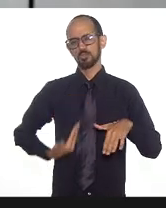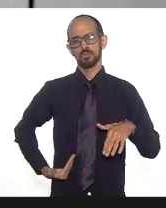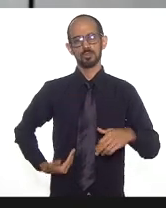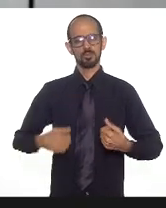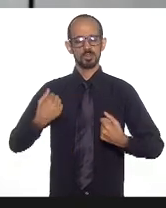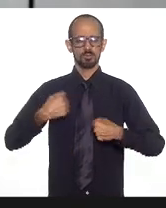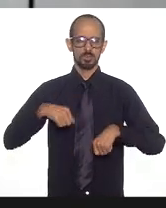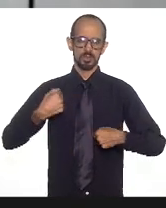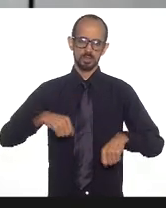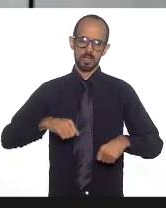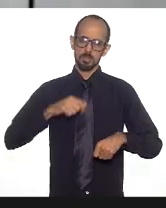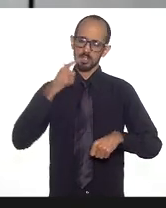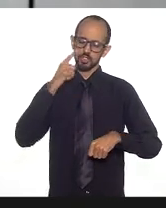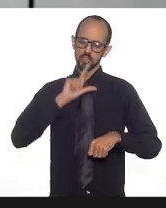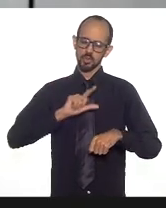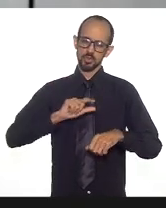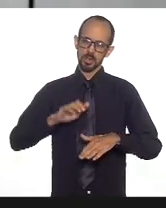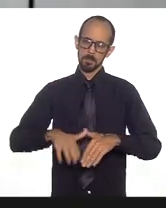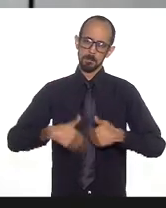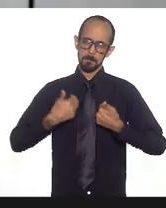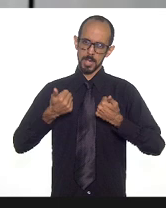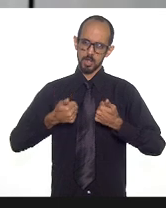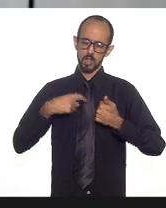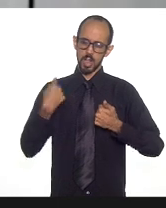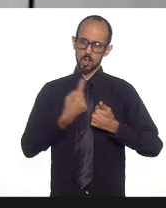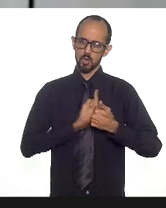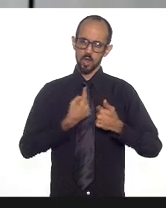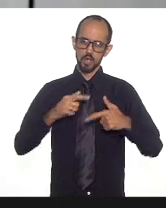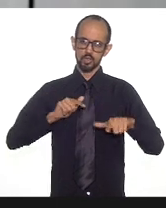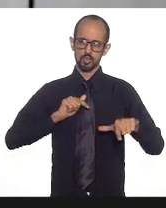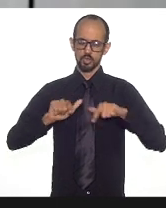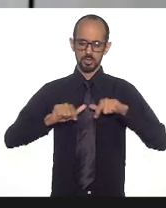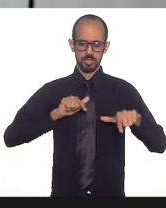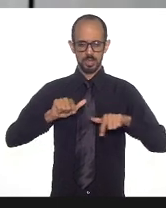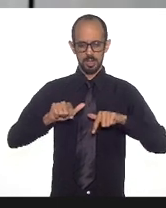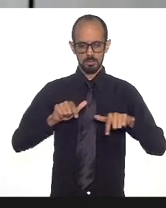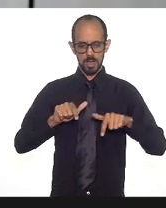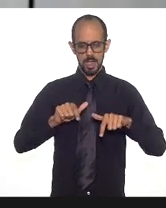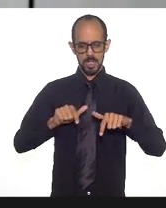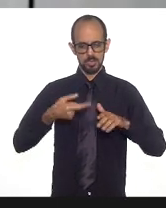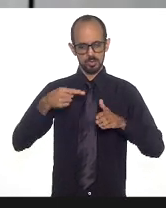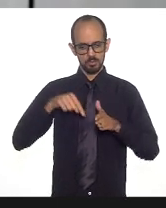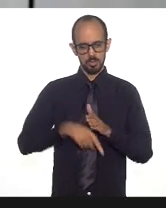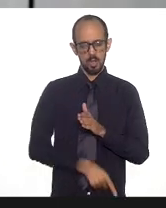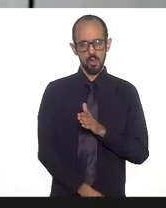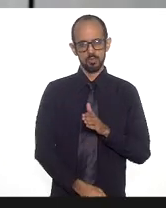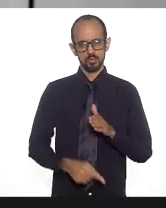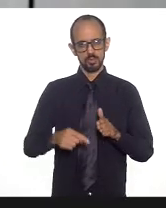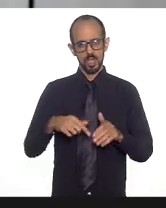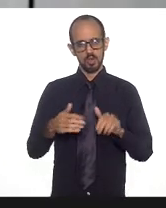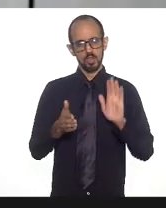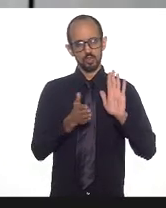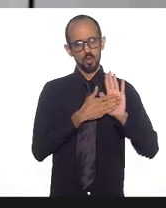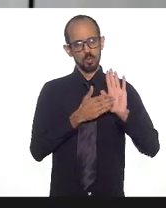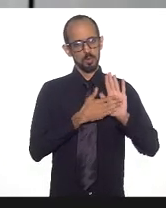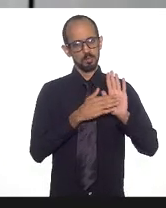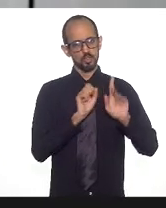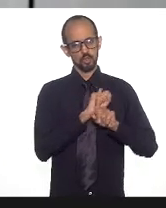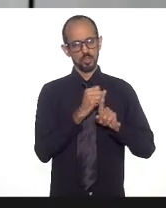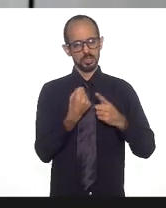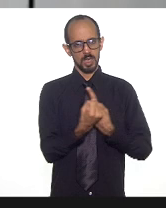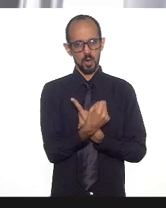ir aprimorando cada vez mais o nosso trabalho e aprofundando o nosso compromisso com a sociedade. Obrigado a